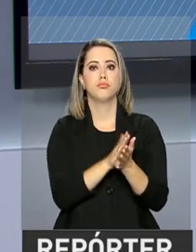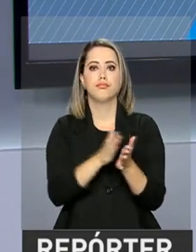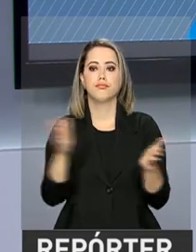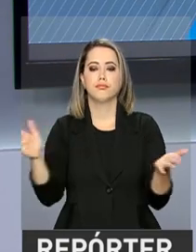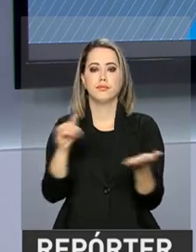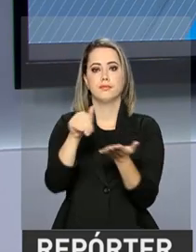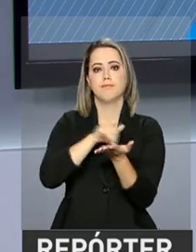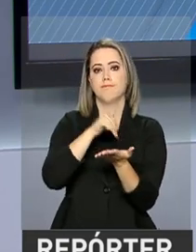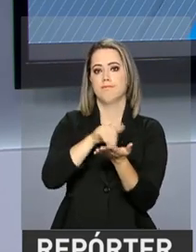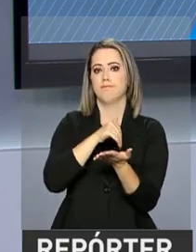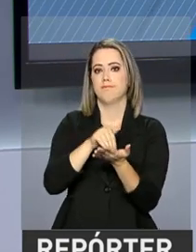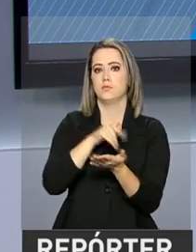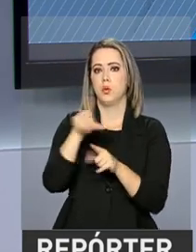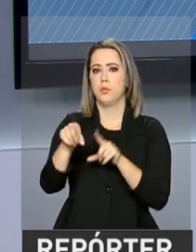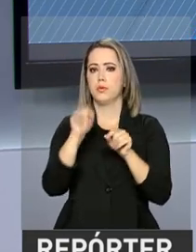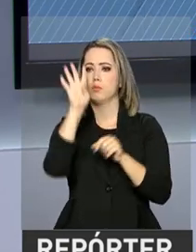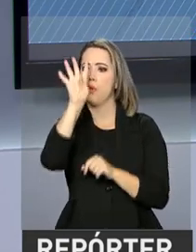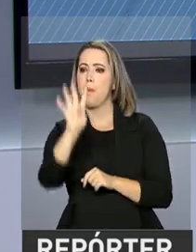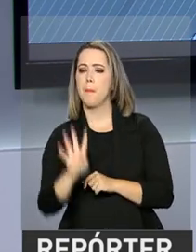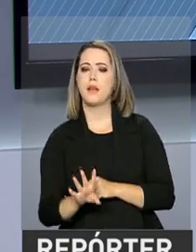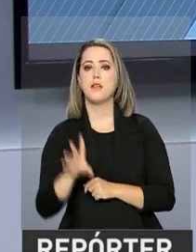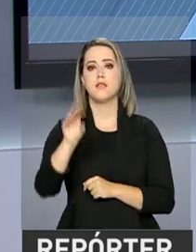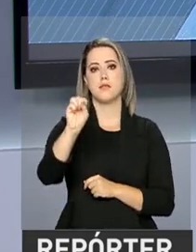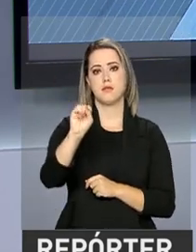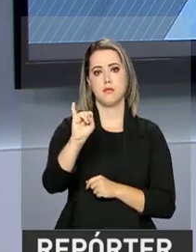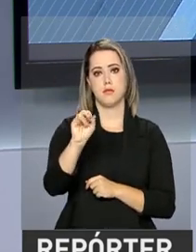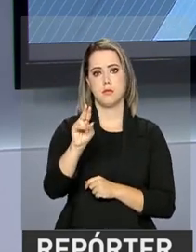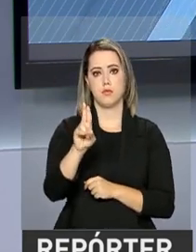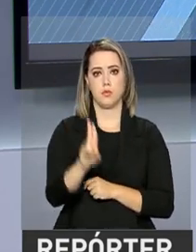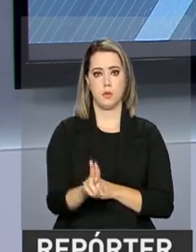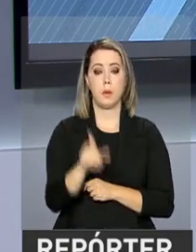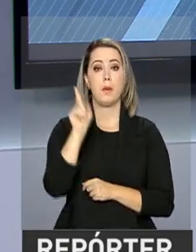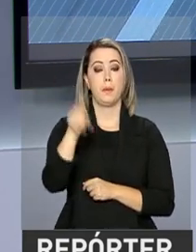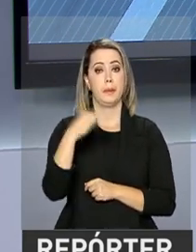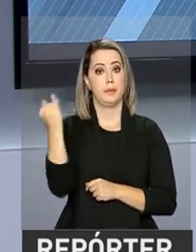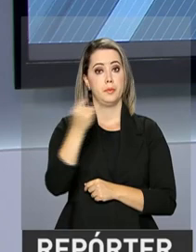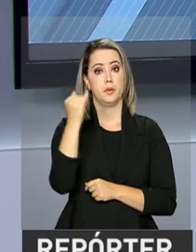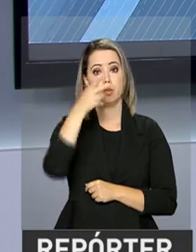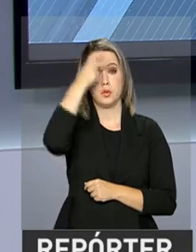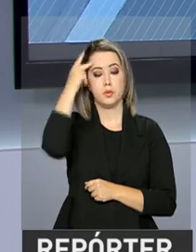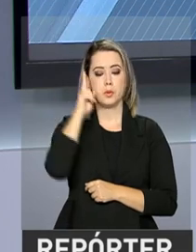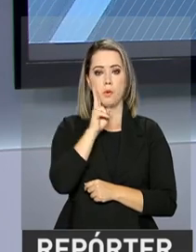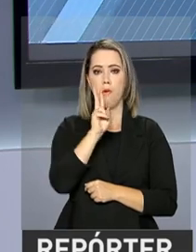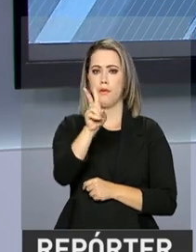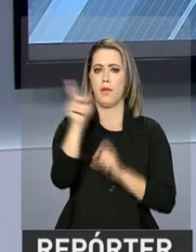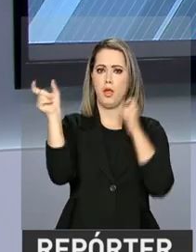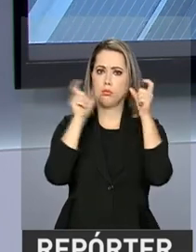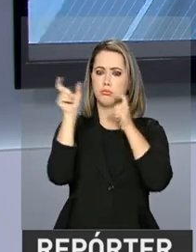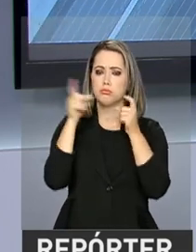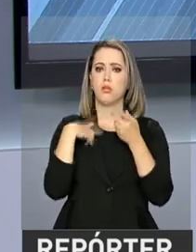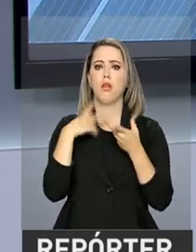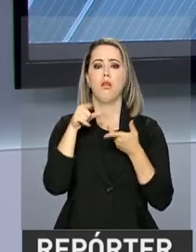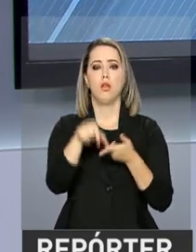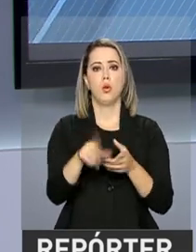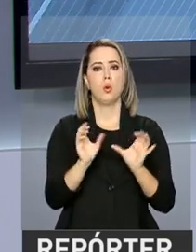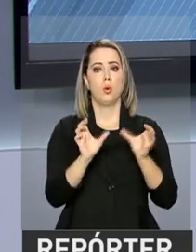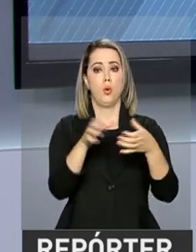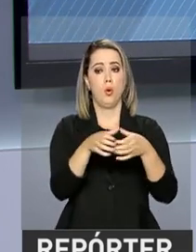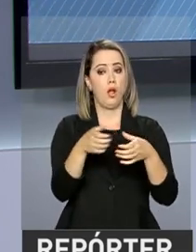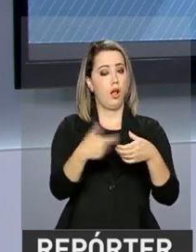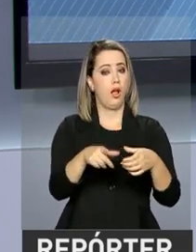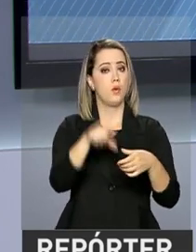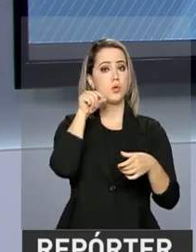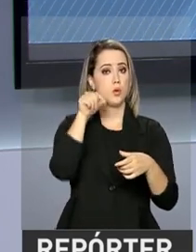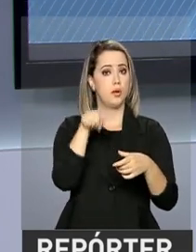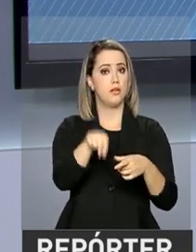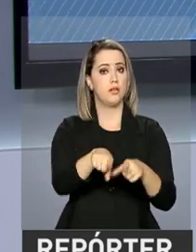selecionados no SISU, o Sistema de Seleção Unificada. É importante o candidato verificar, junto à instituição para a qual foi